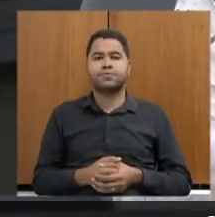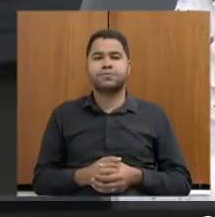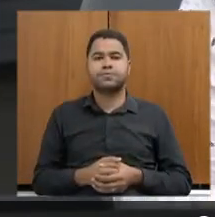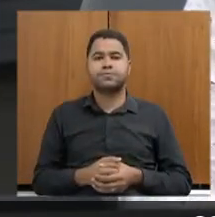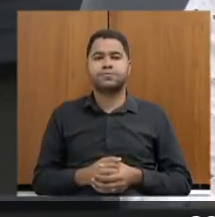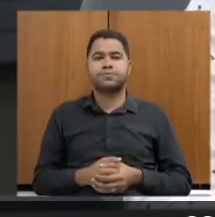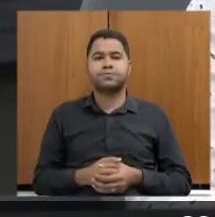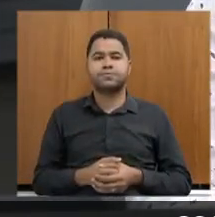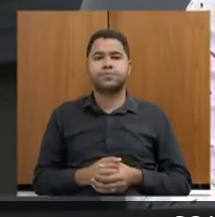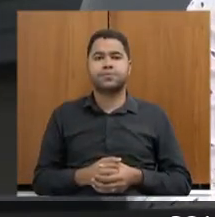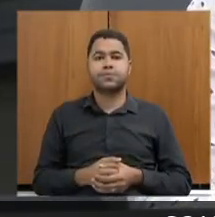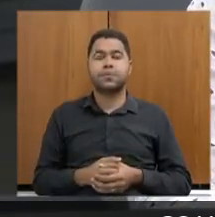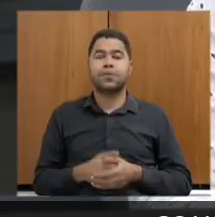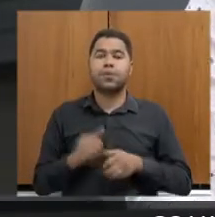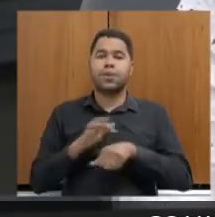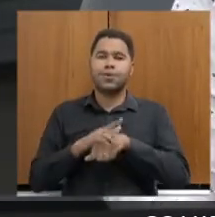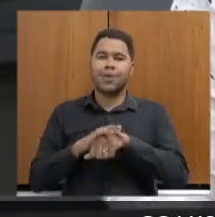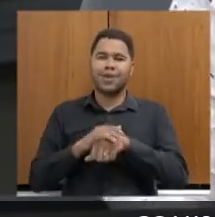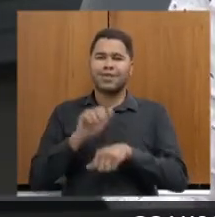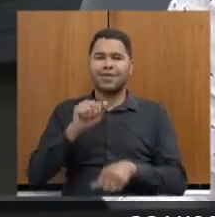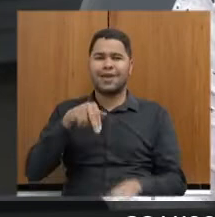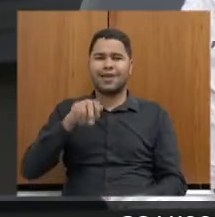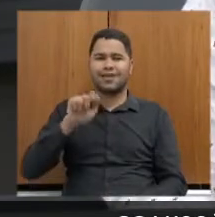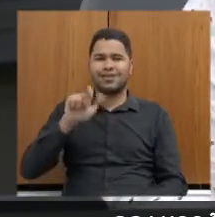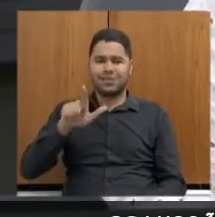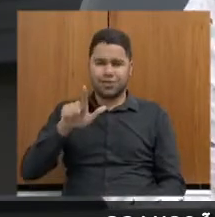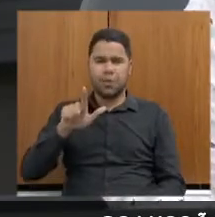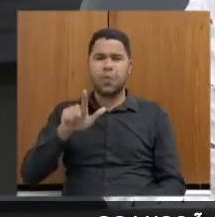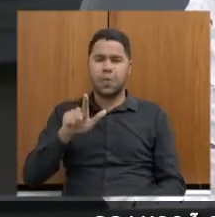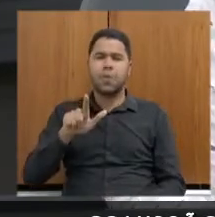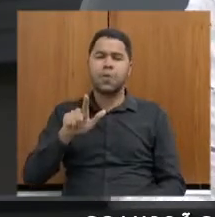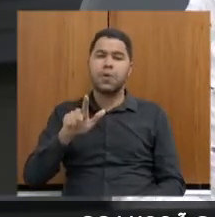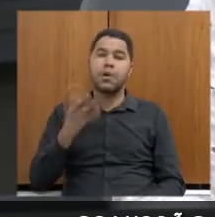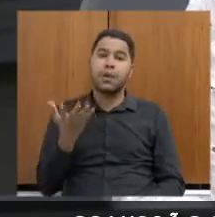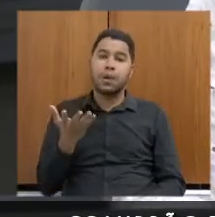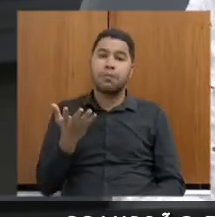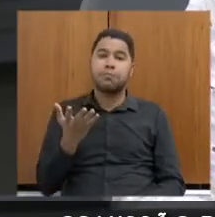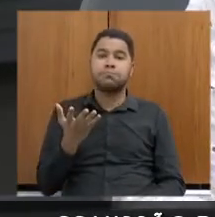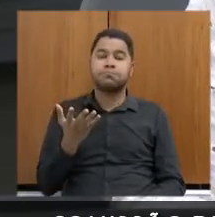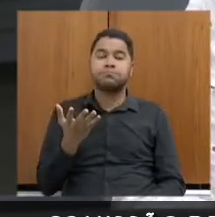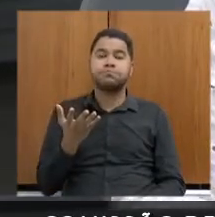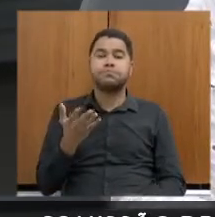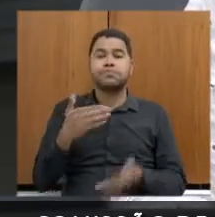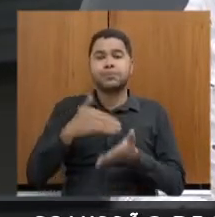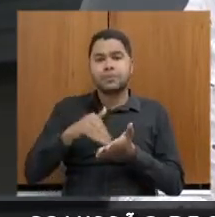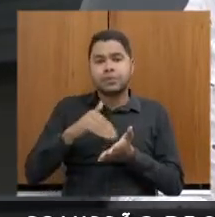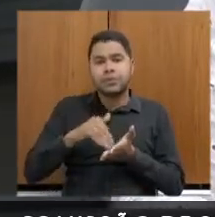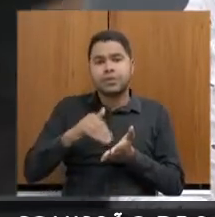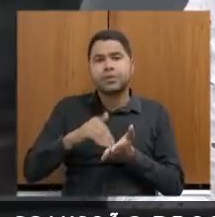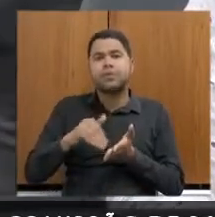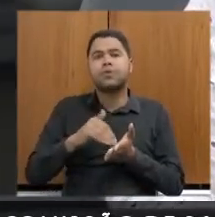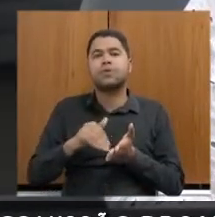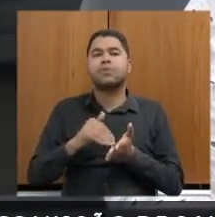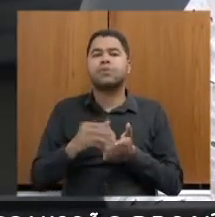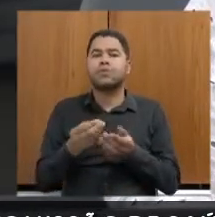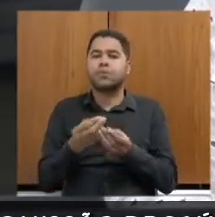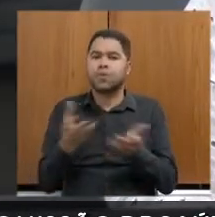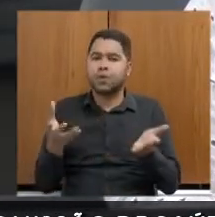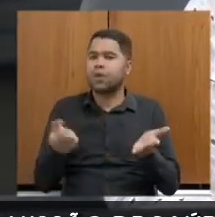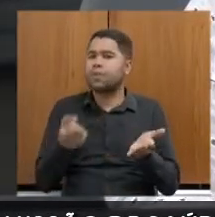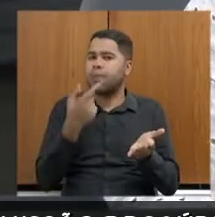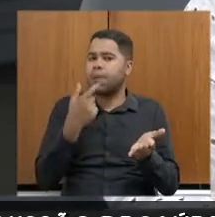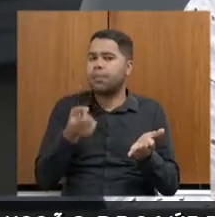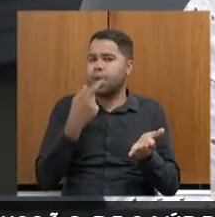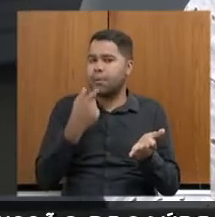angioedema é uma doença Rara né E que as o a secretaria da fornece os